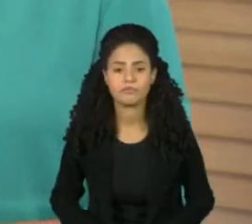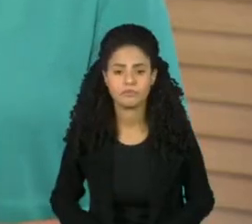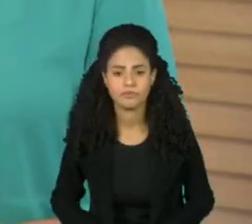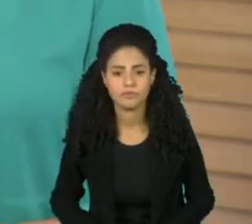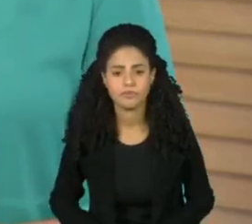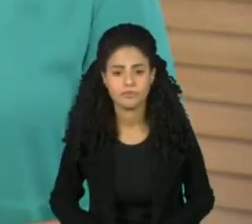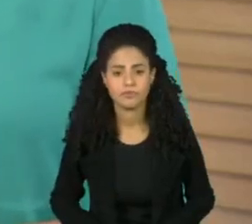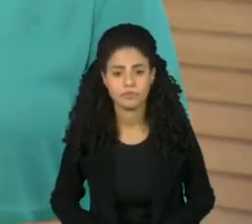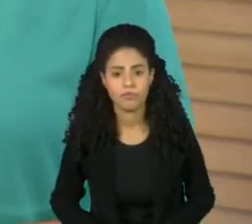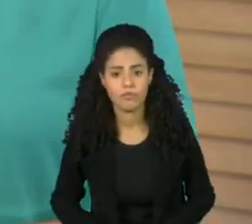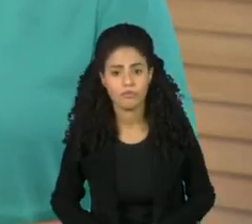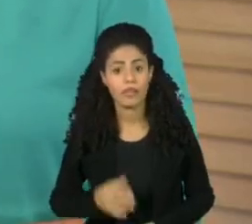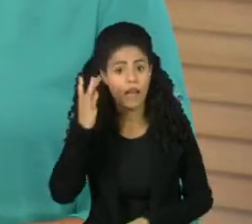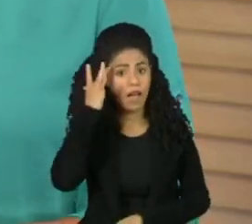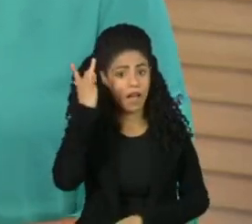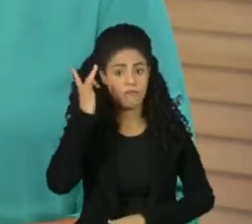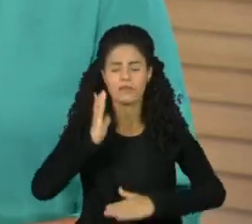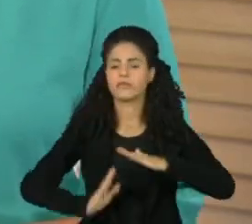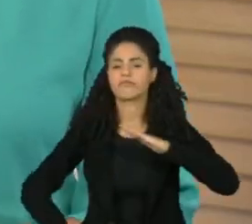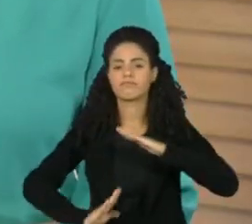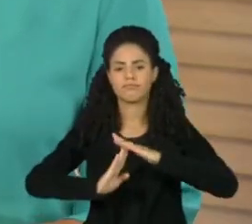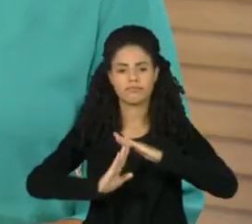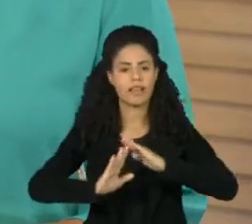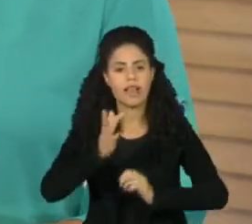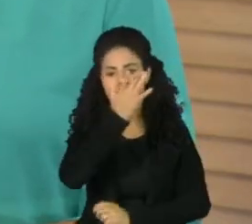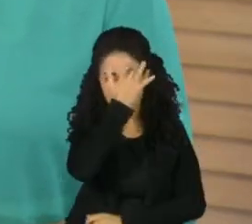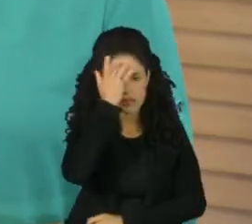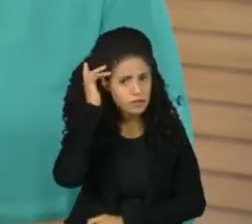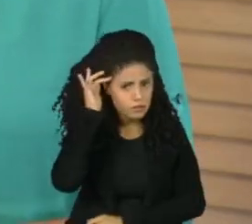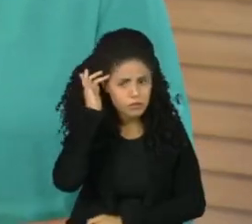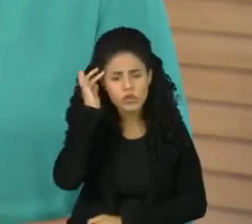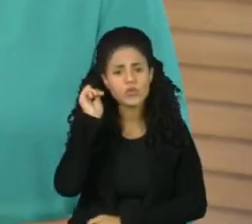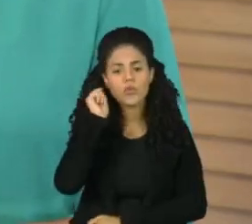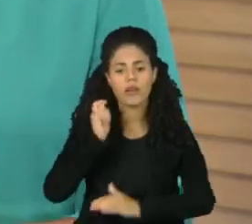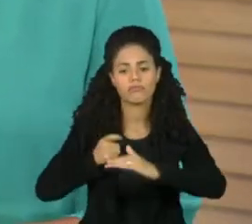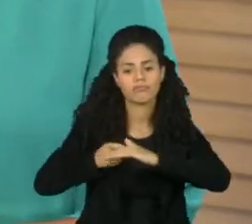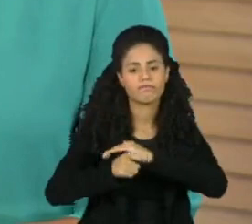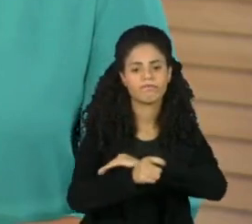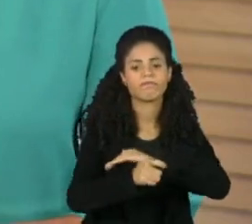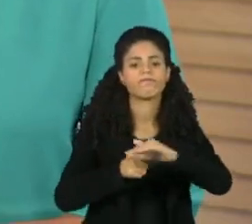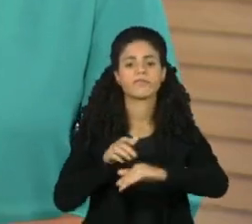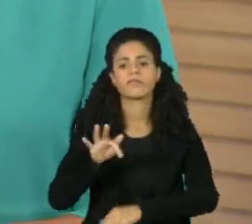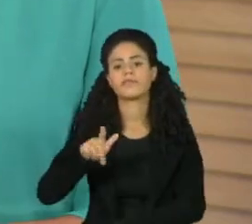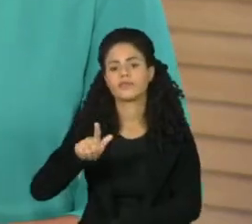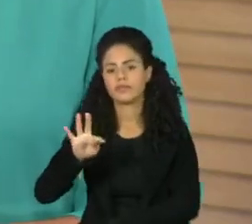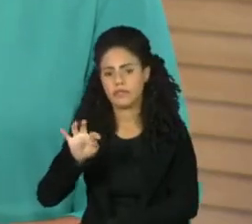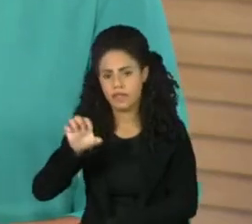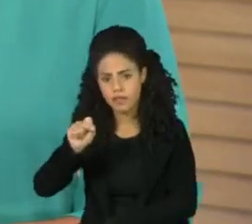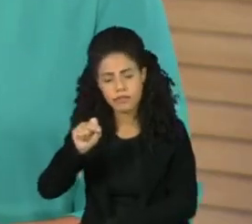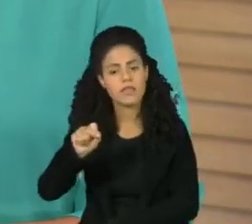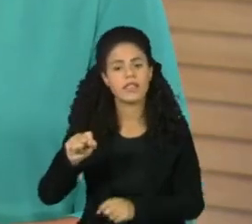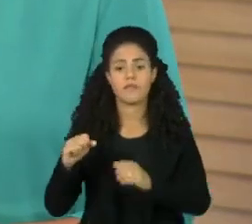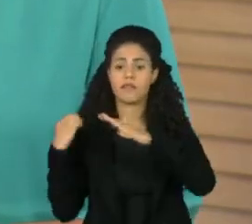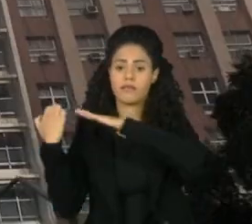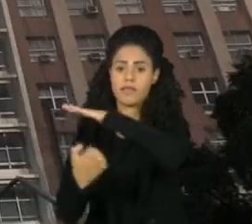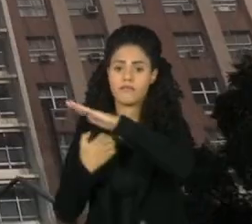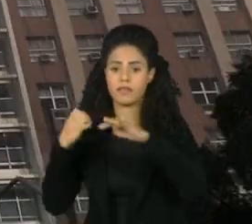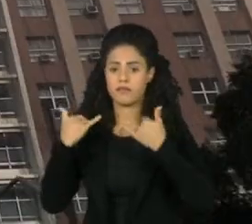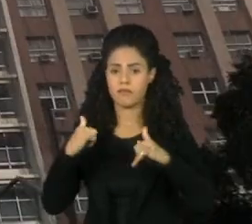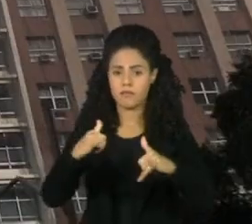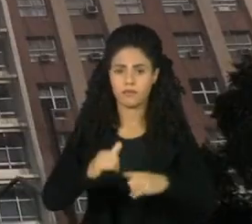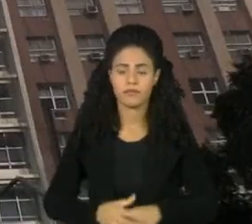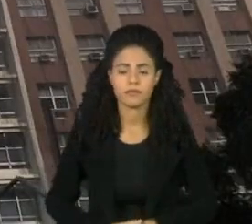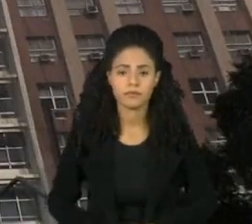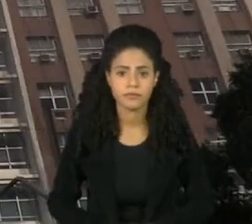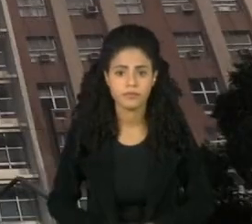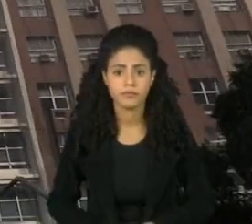e termina amanhã o prazo para que pessoas físicas envistam parte do Fundo de Garantia em ações da Eletrobras